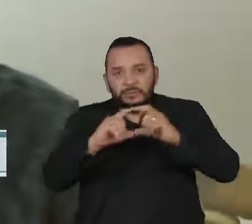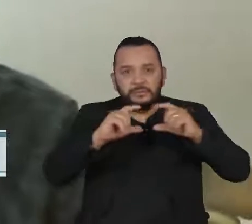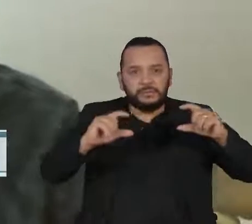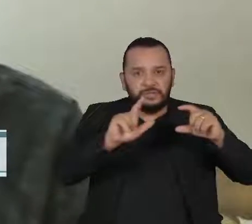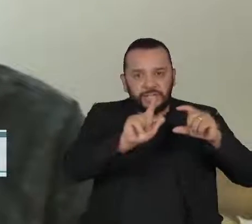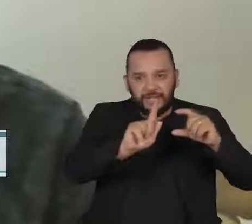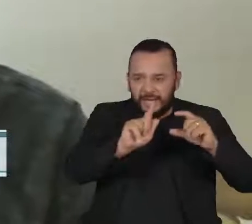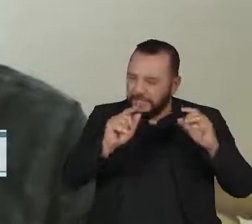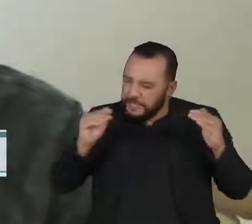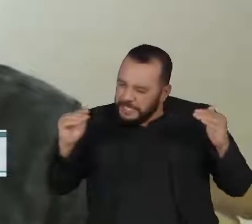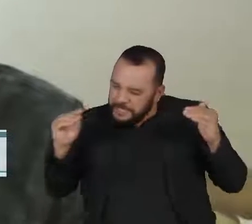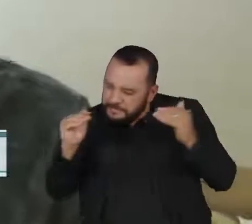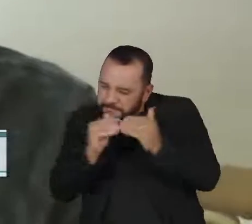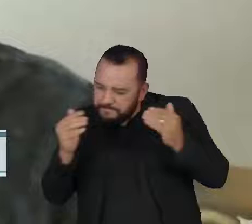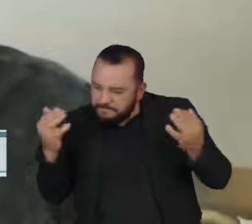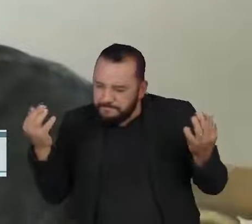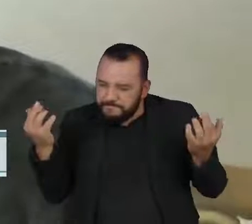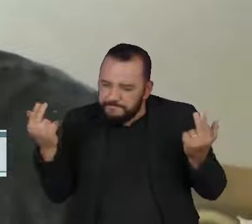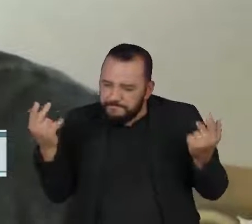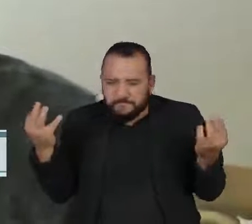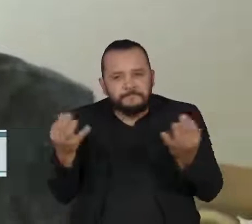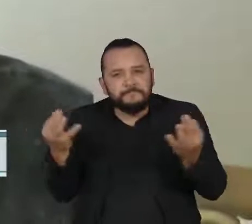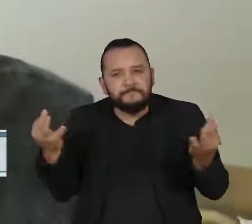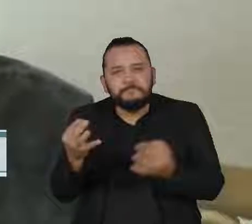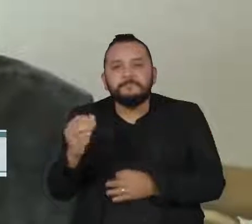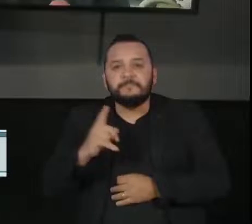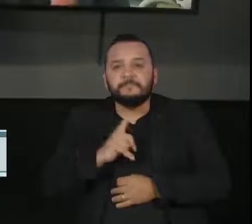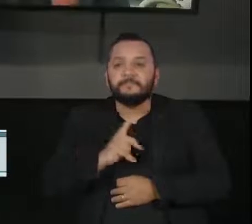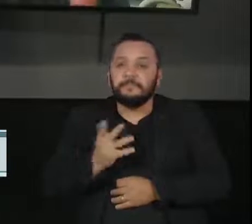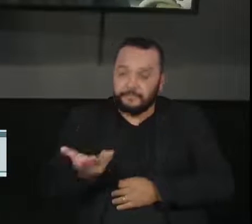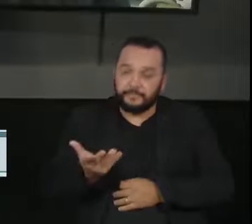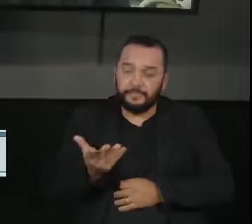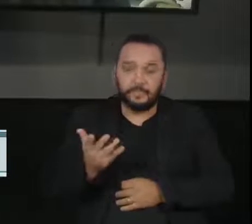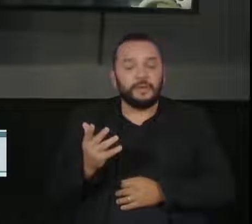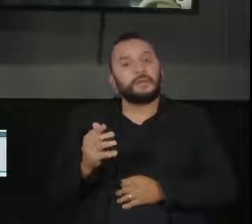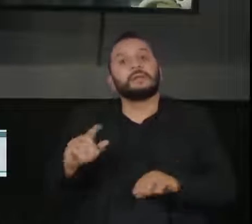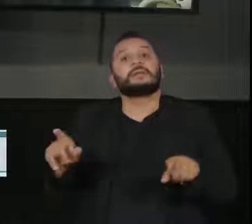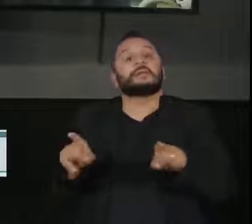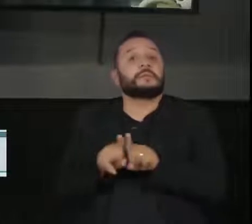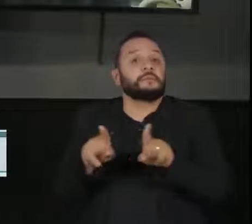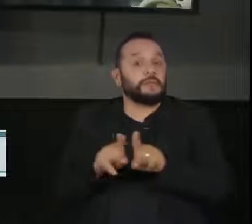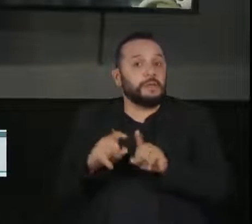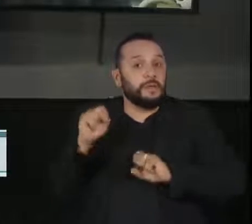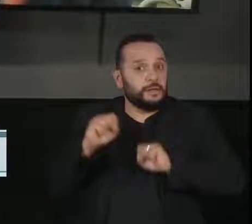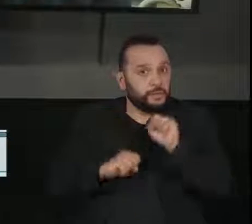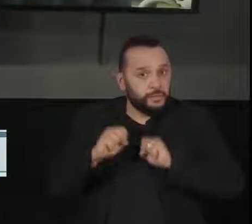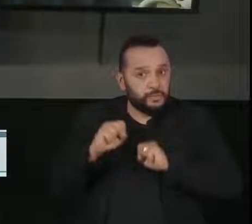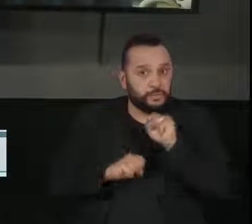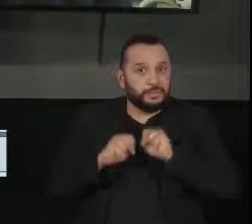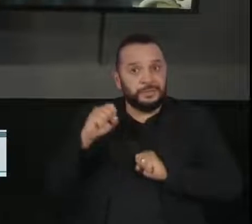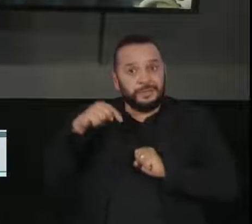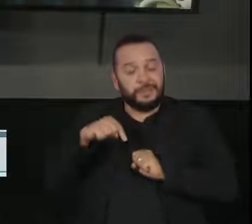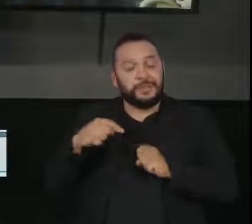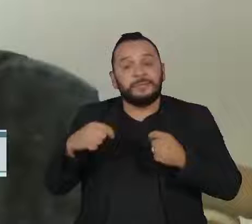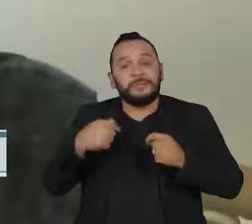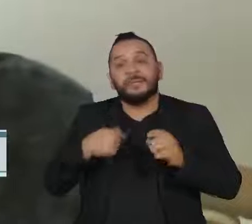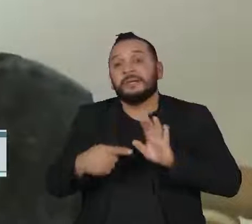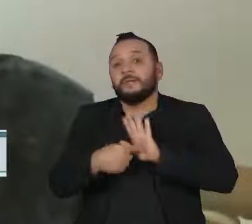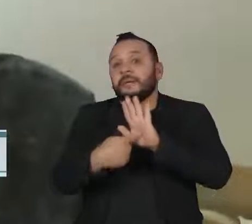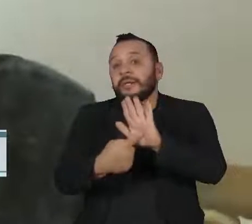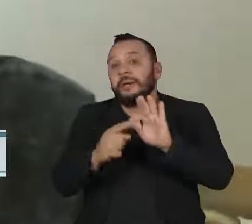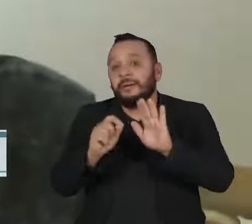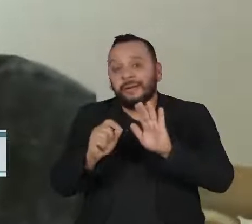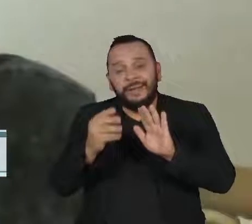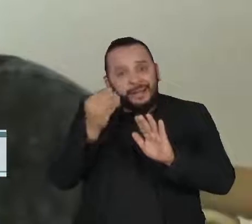àqueles medicamentos originais. E, em segundo lugar, a indústria, o produtor, deve demonstrar